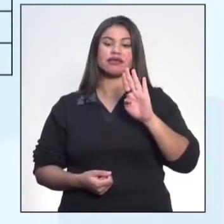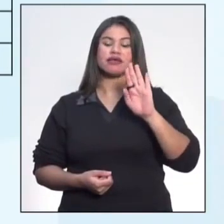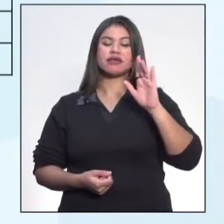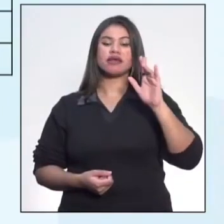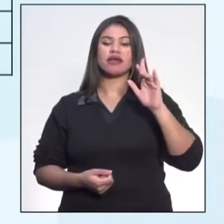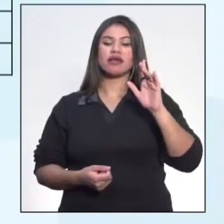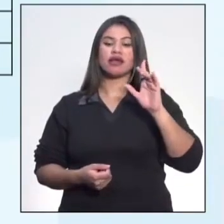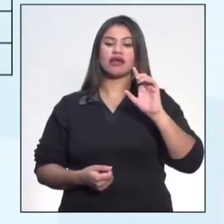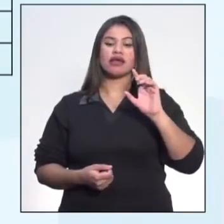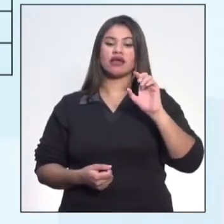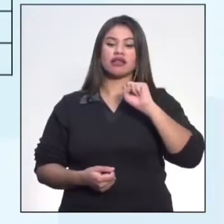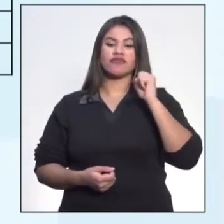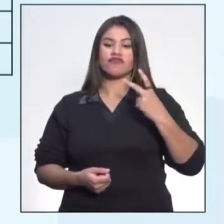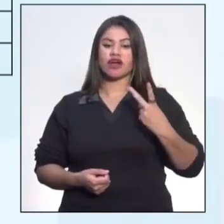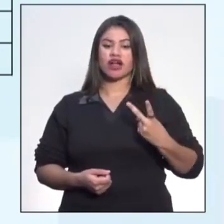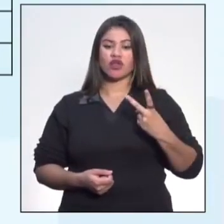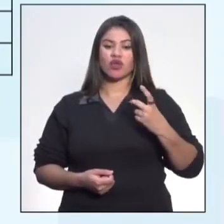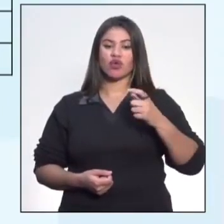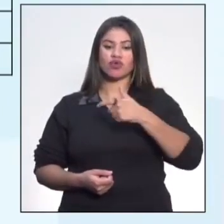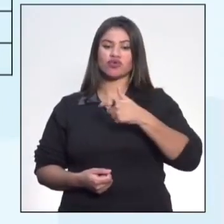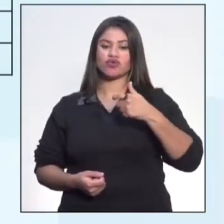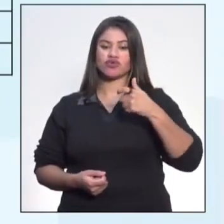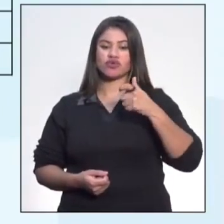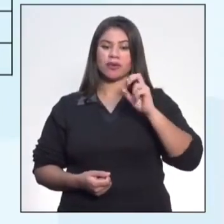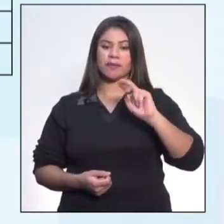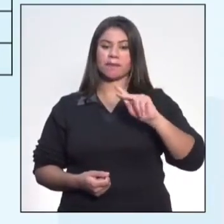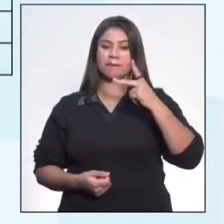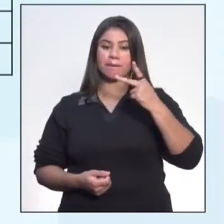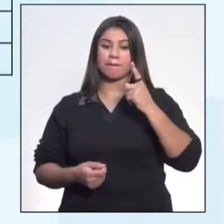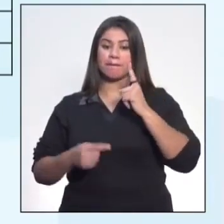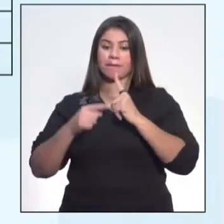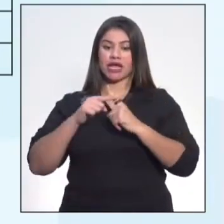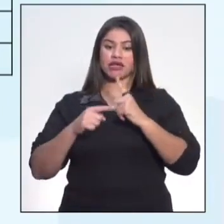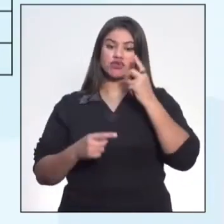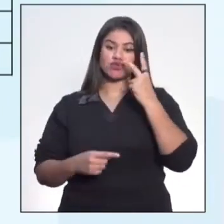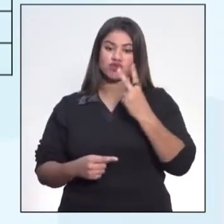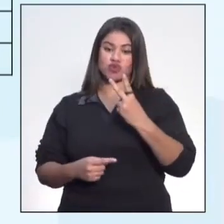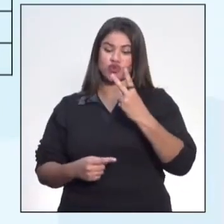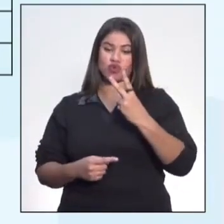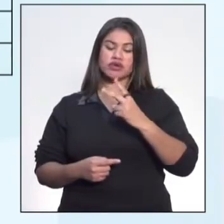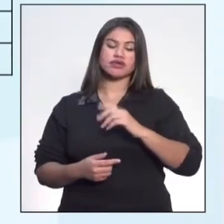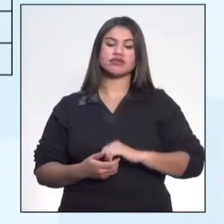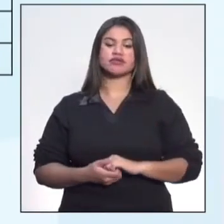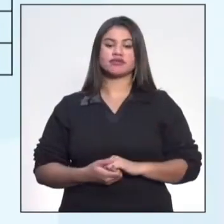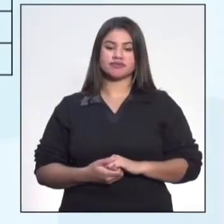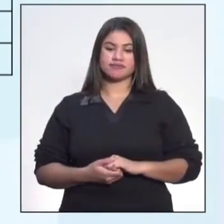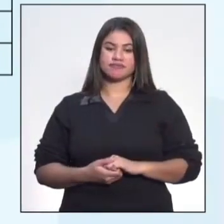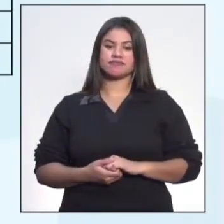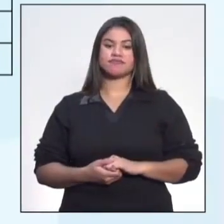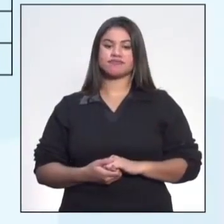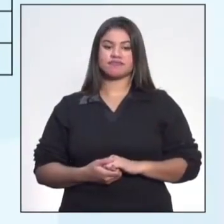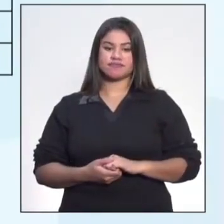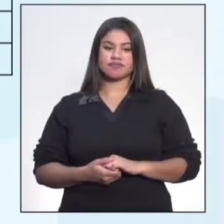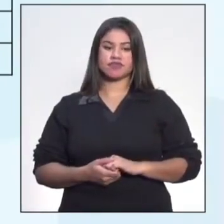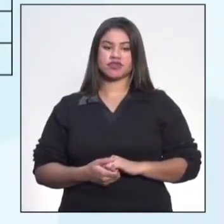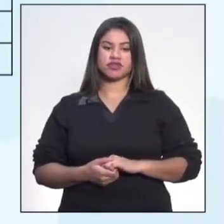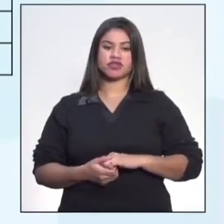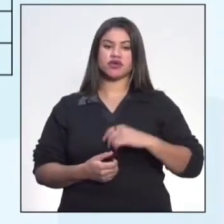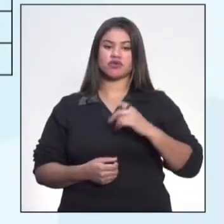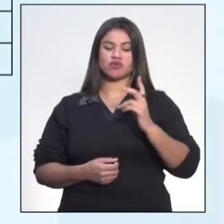vale mais 2. Y igual a x² mais 2. 2, o item B é mais 2. Então, você